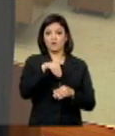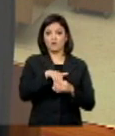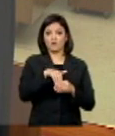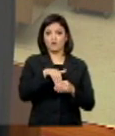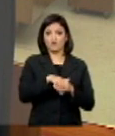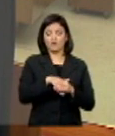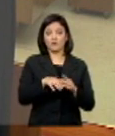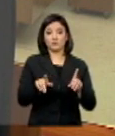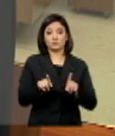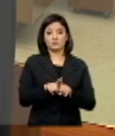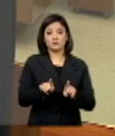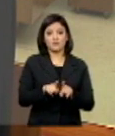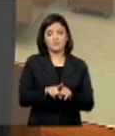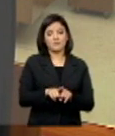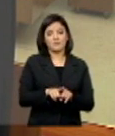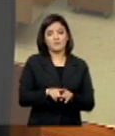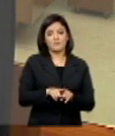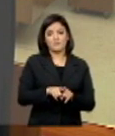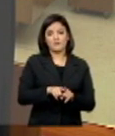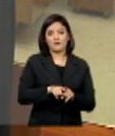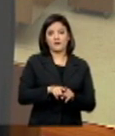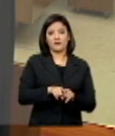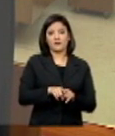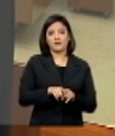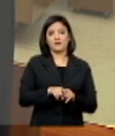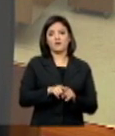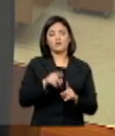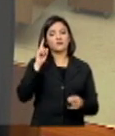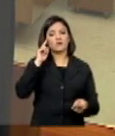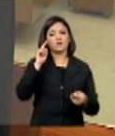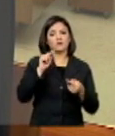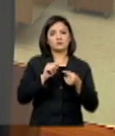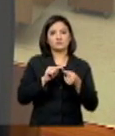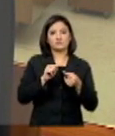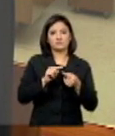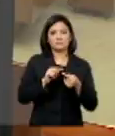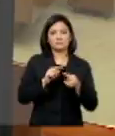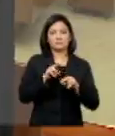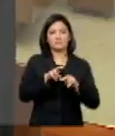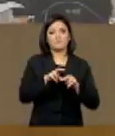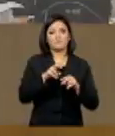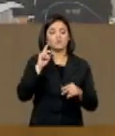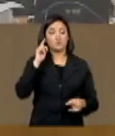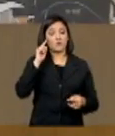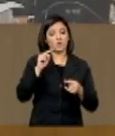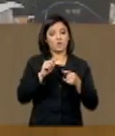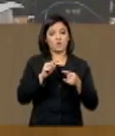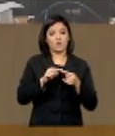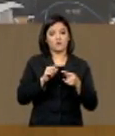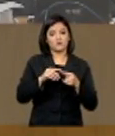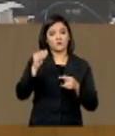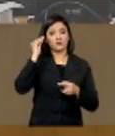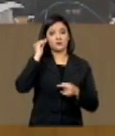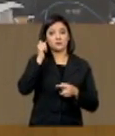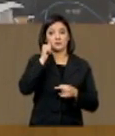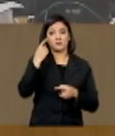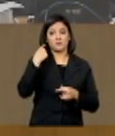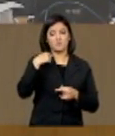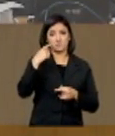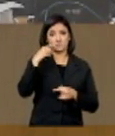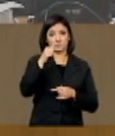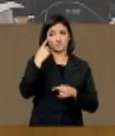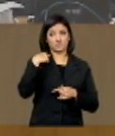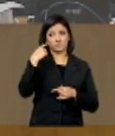também o entendimento exarado pelo eminente procurador-geral o ministro luiz edson fachin seu